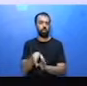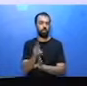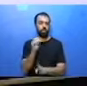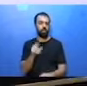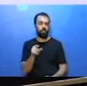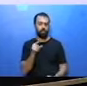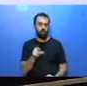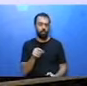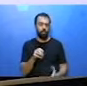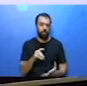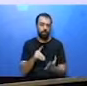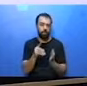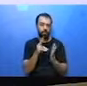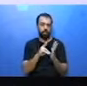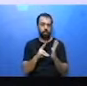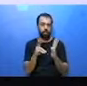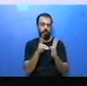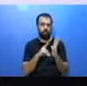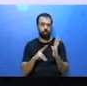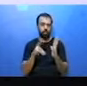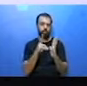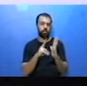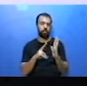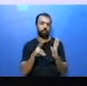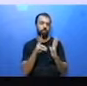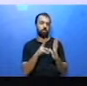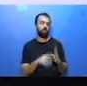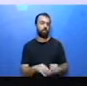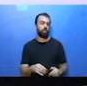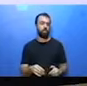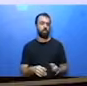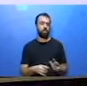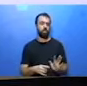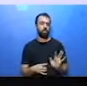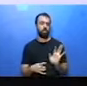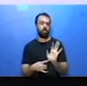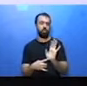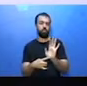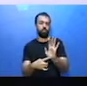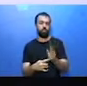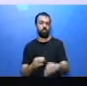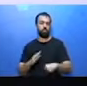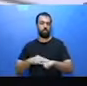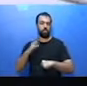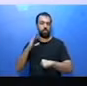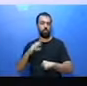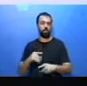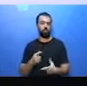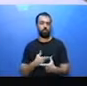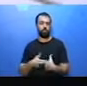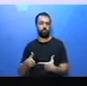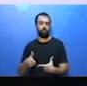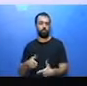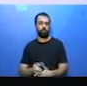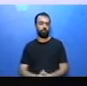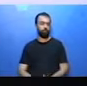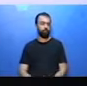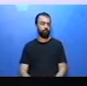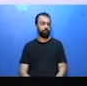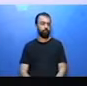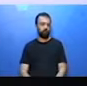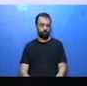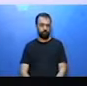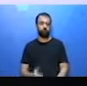façam os desenhos ilustrem a situação-problema tá então vamos lá